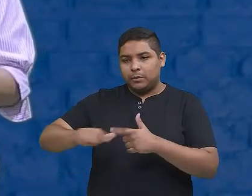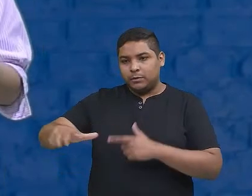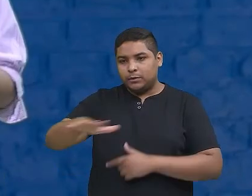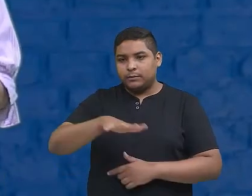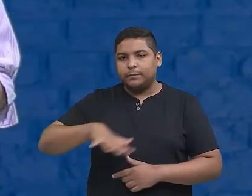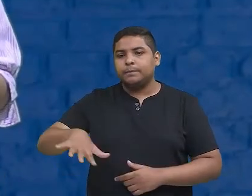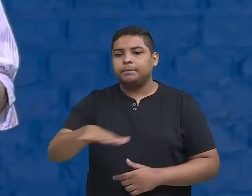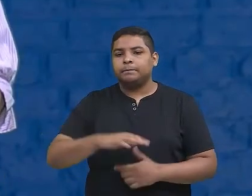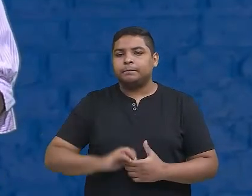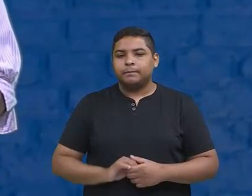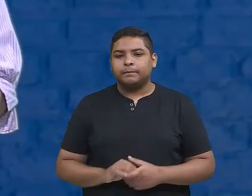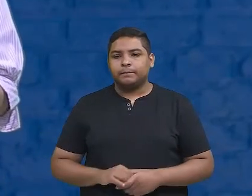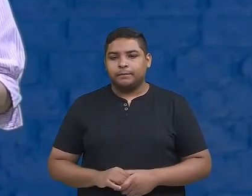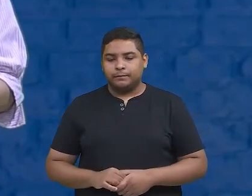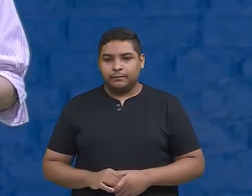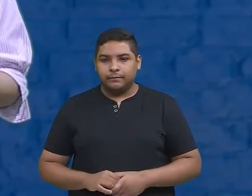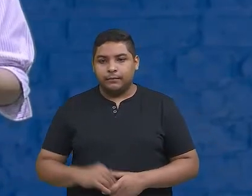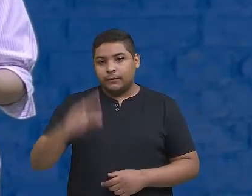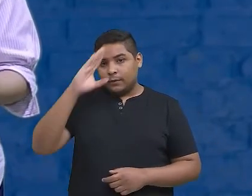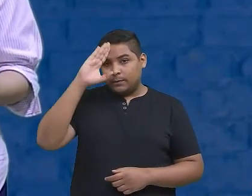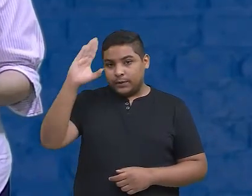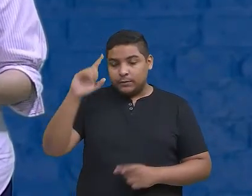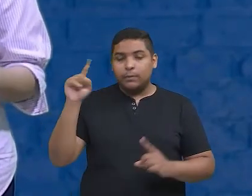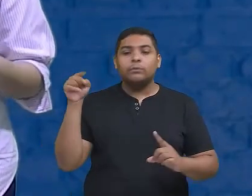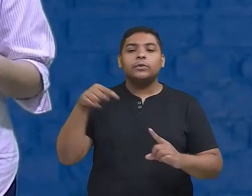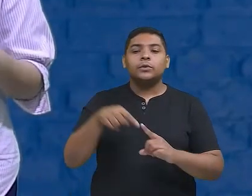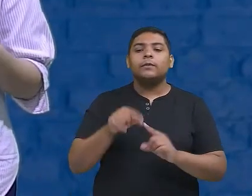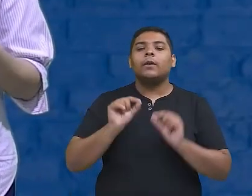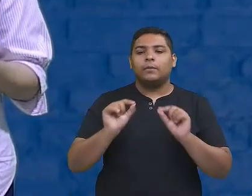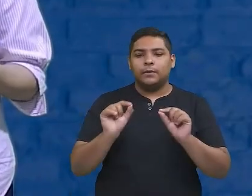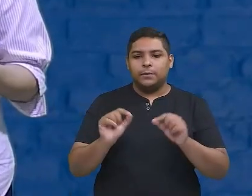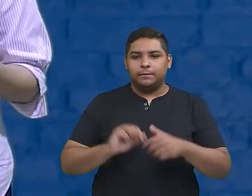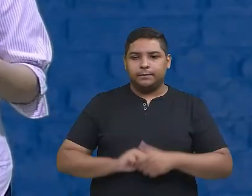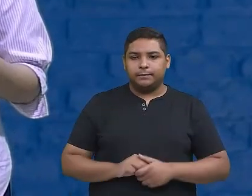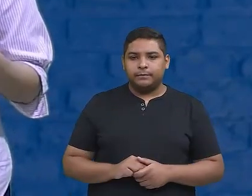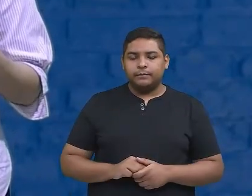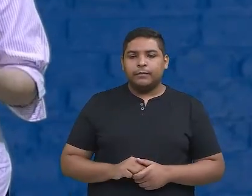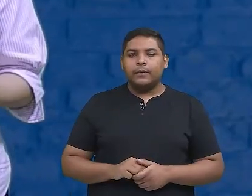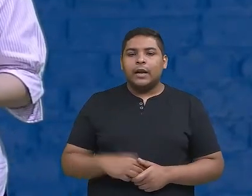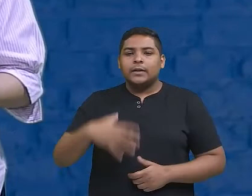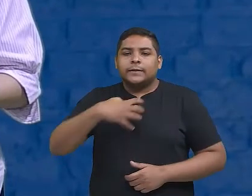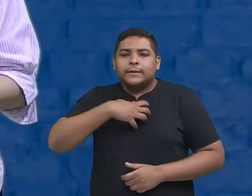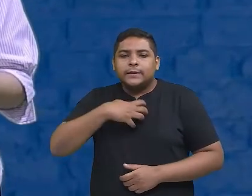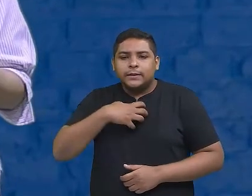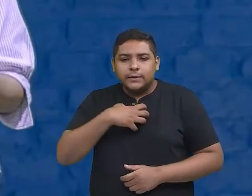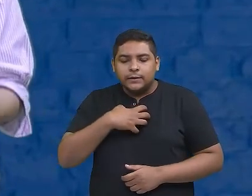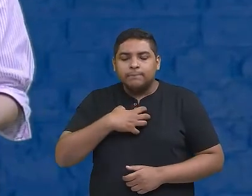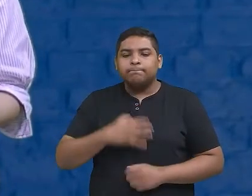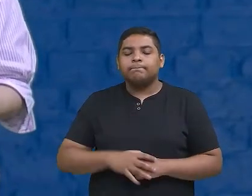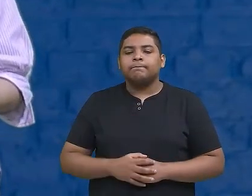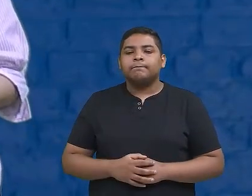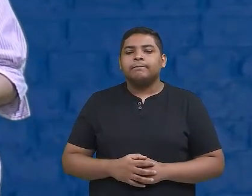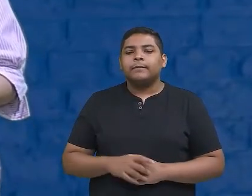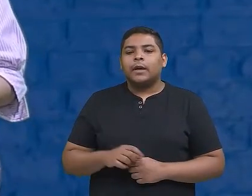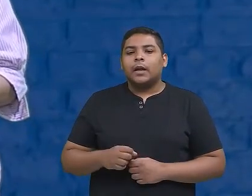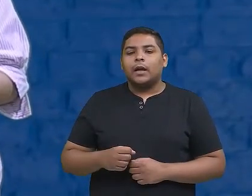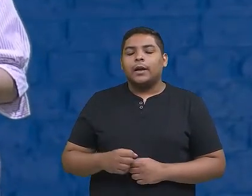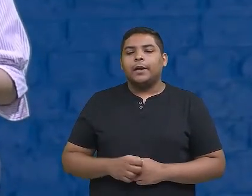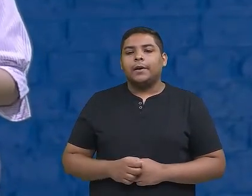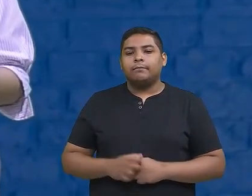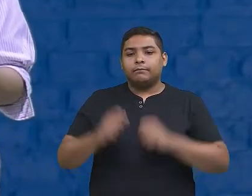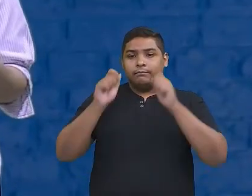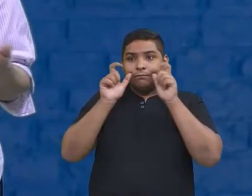bem? Então, o principal objetivo dessa atividade é sensibilizar e despertar no aluno, nos nossos